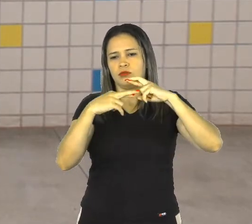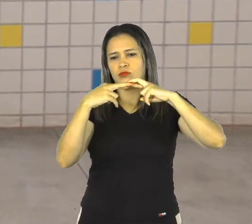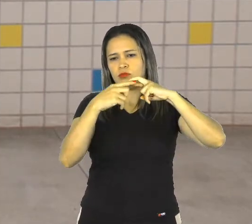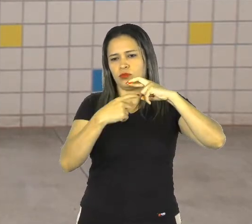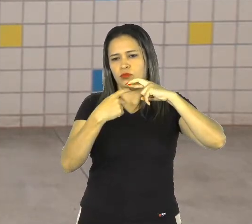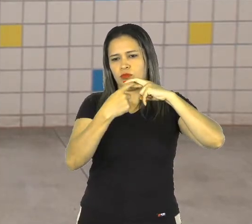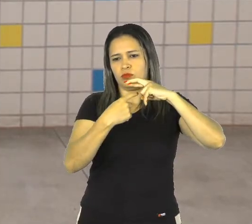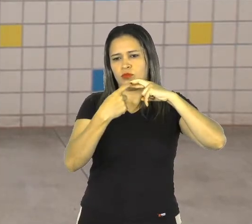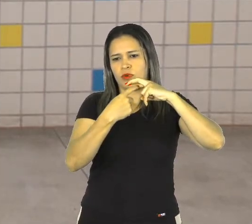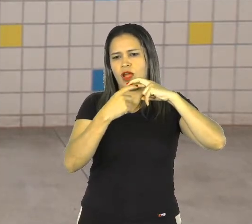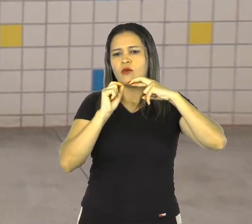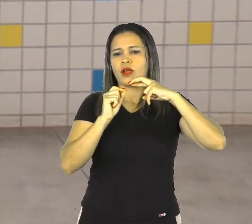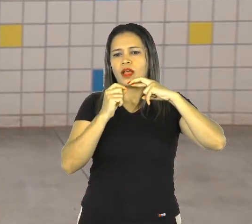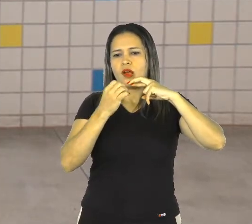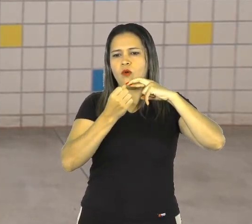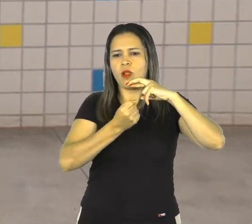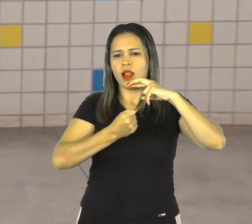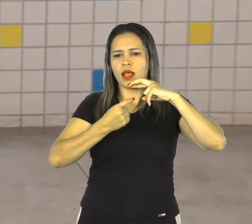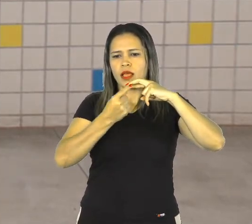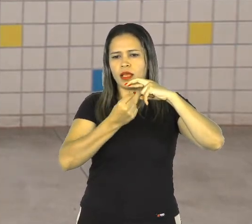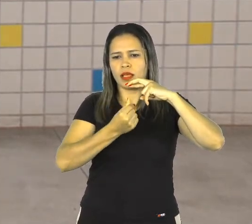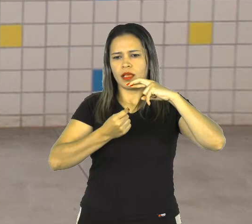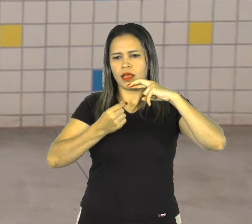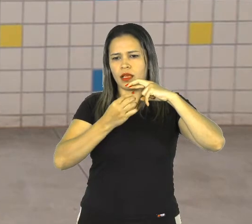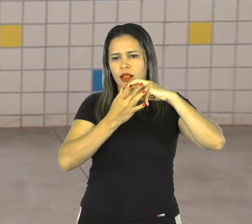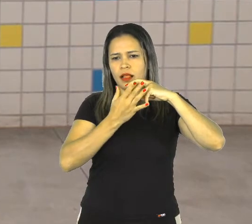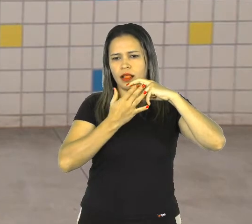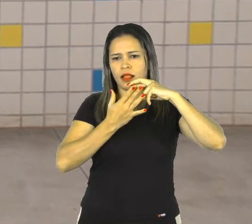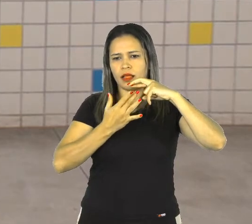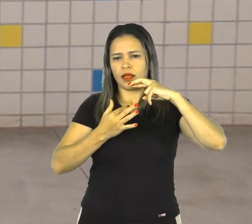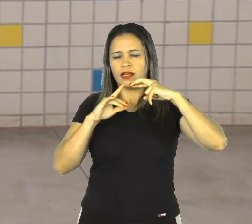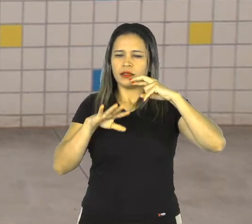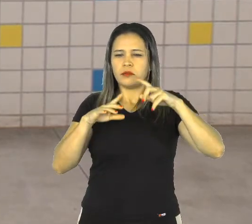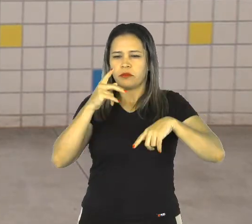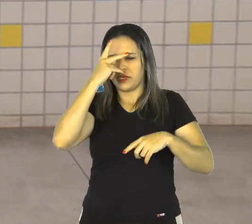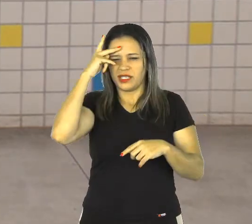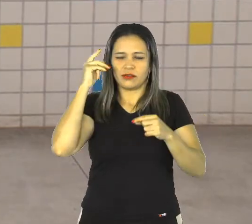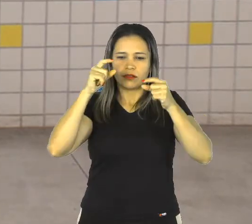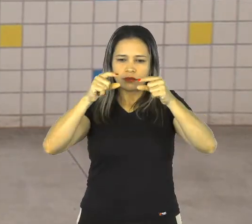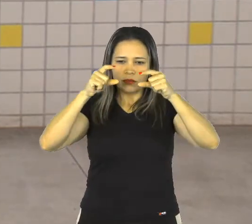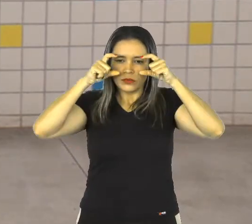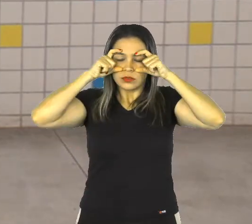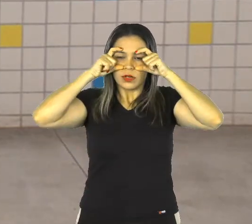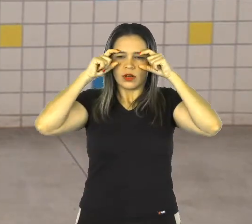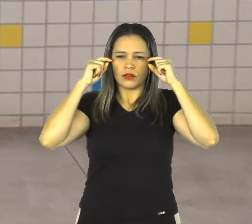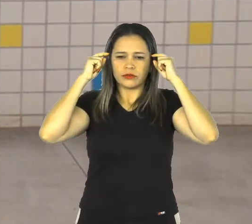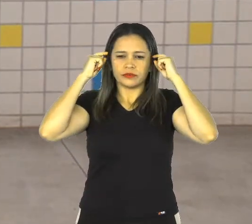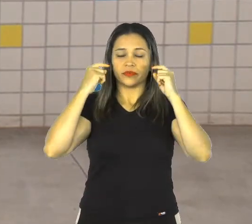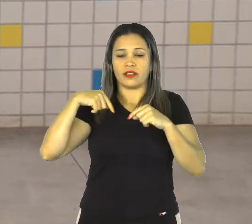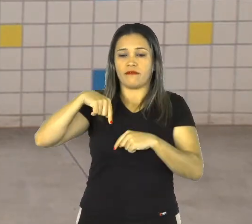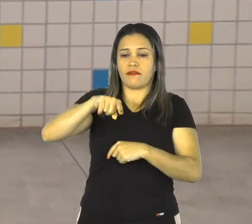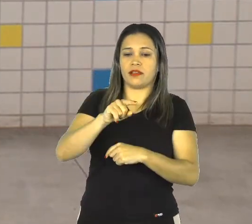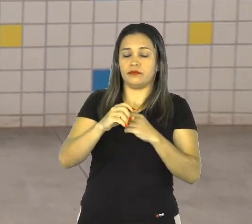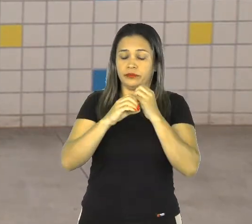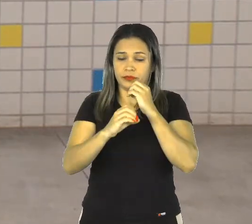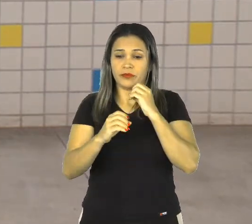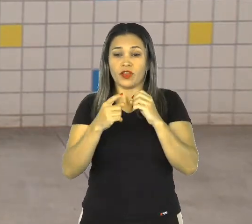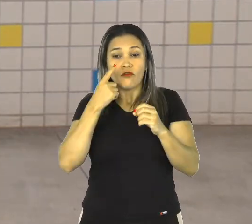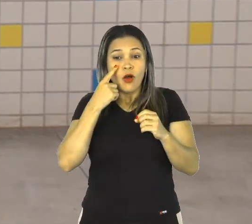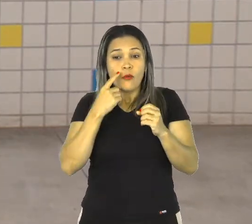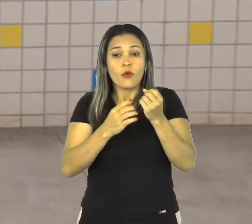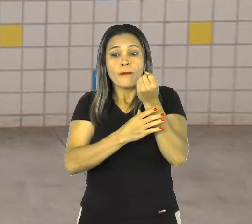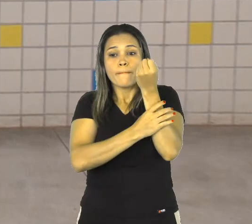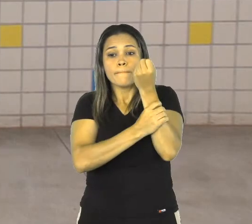líquido. Às vezes quem usa óculos mesmo, às vezes quando vai no oftalmologista, o que ele fala? Vamos medir a pressão do seu